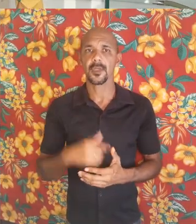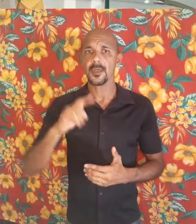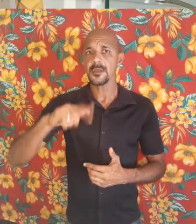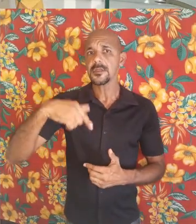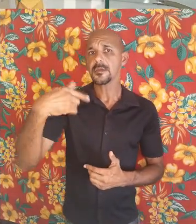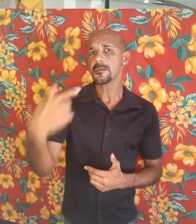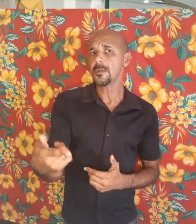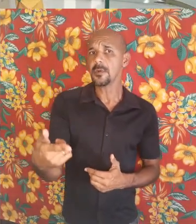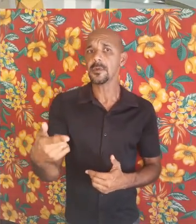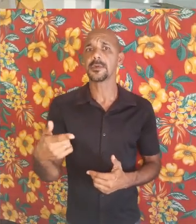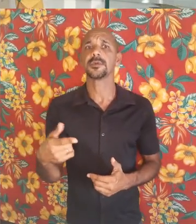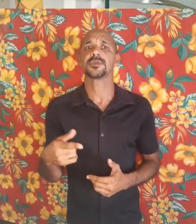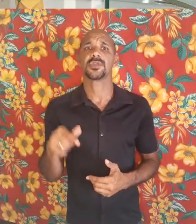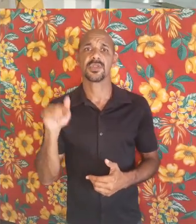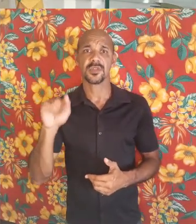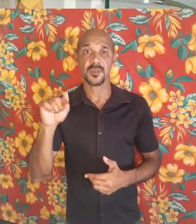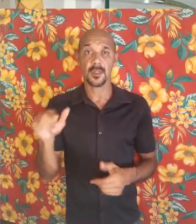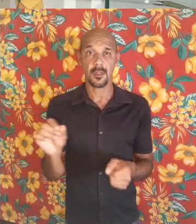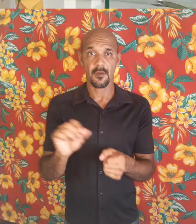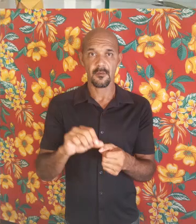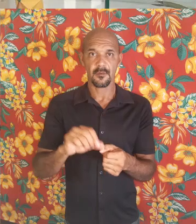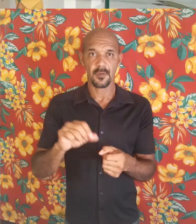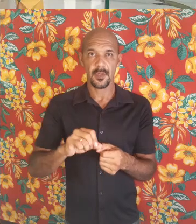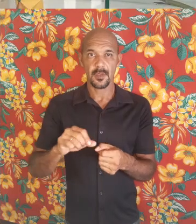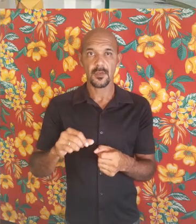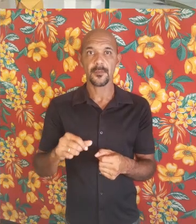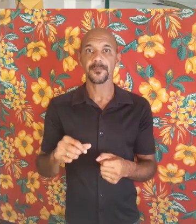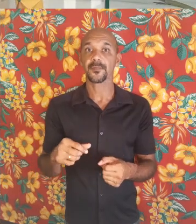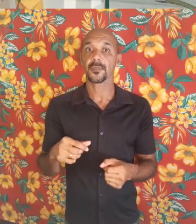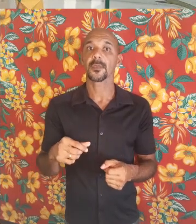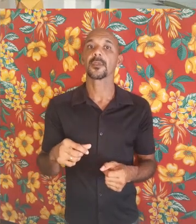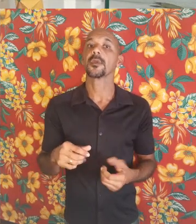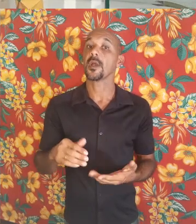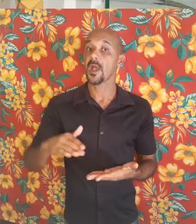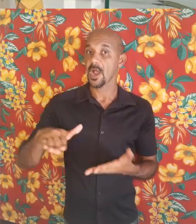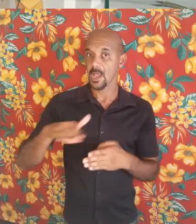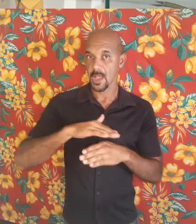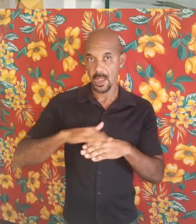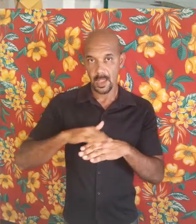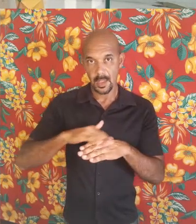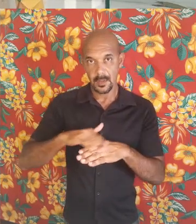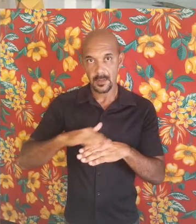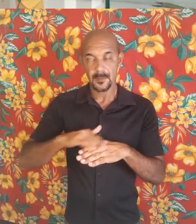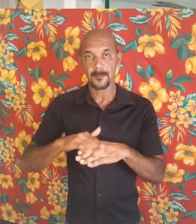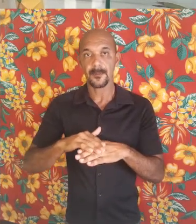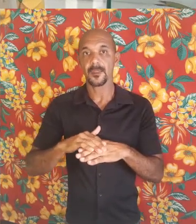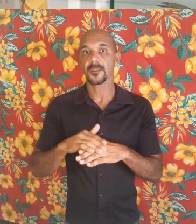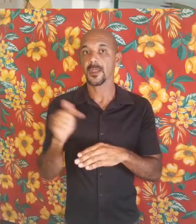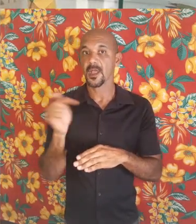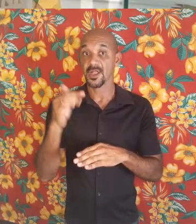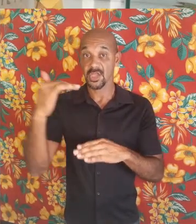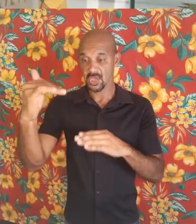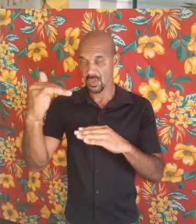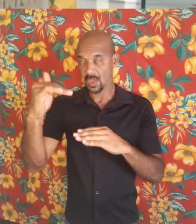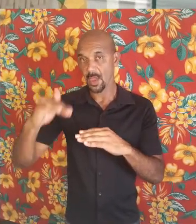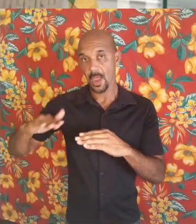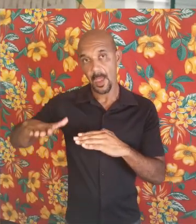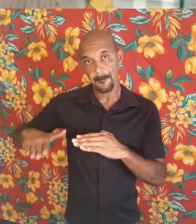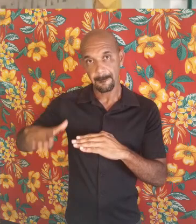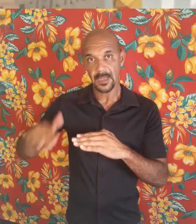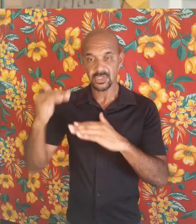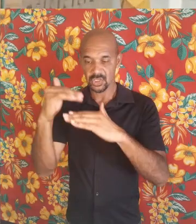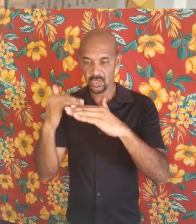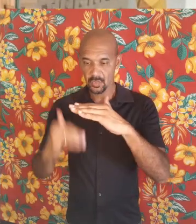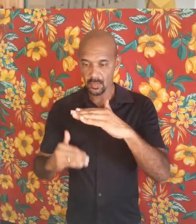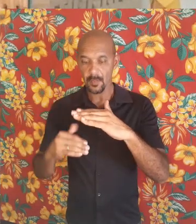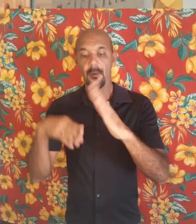Depois de tudo isso feito, eu vou lixar as partes que foram cortadas, né? As partes rebaixadas, né?